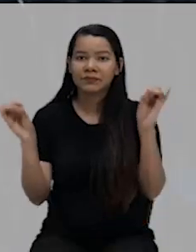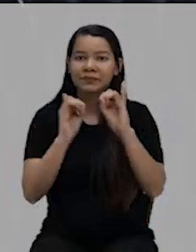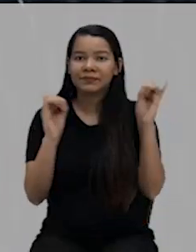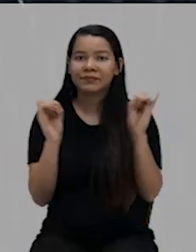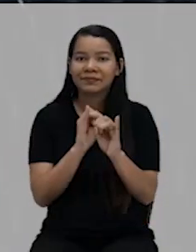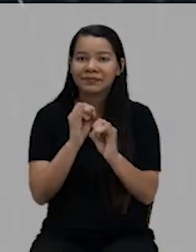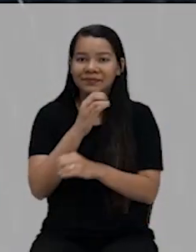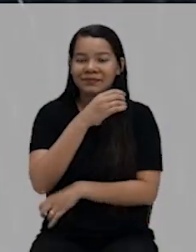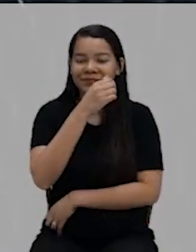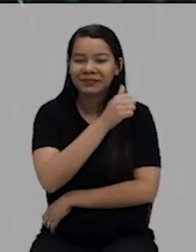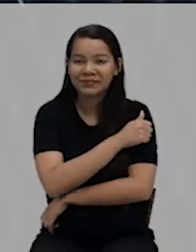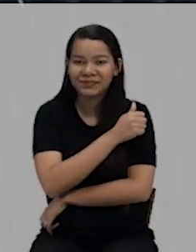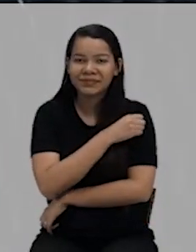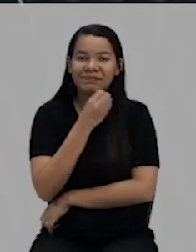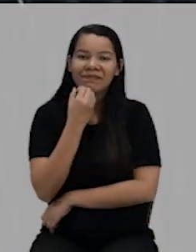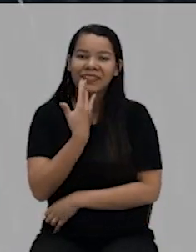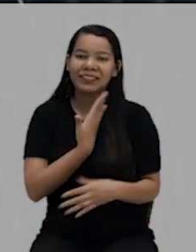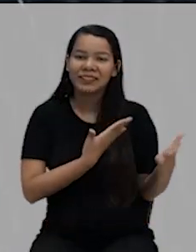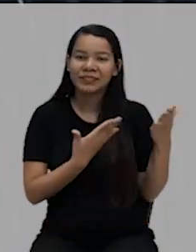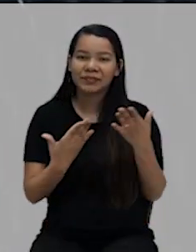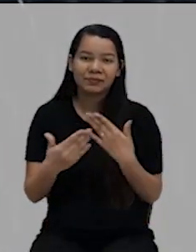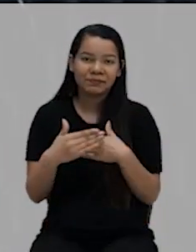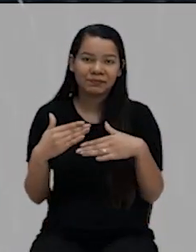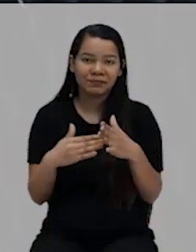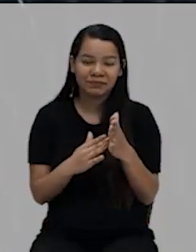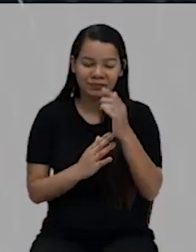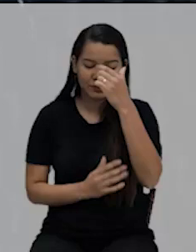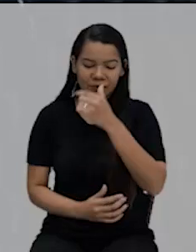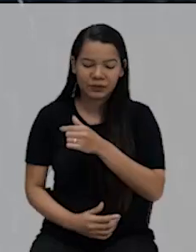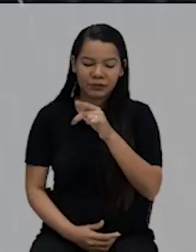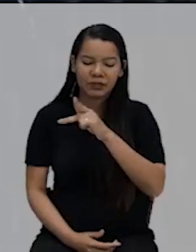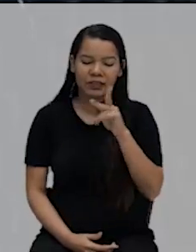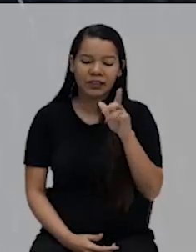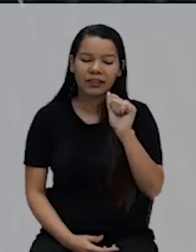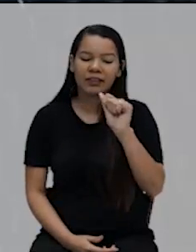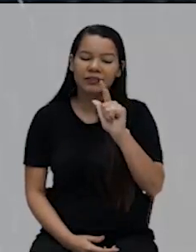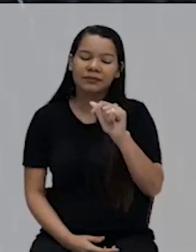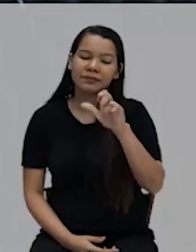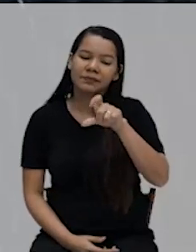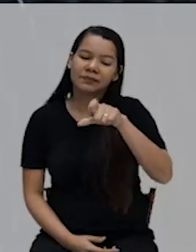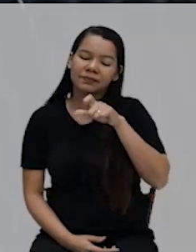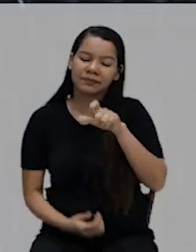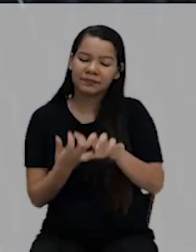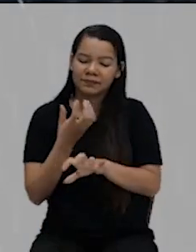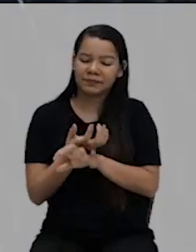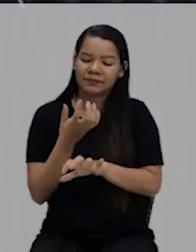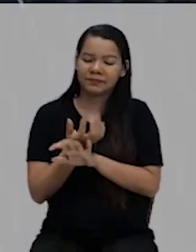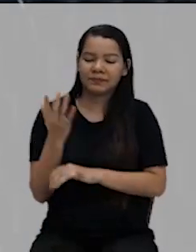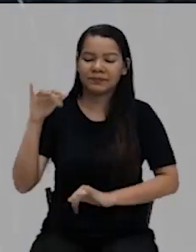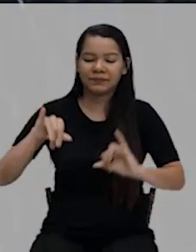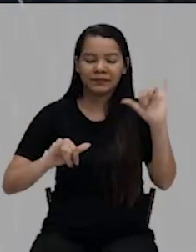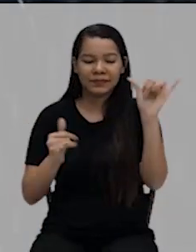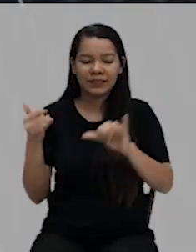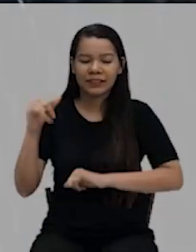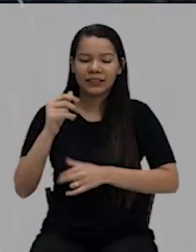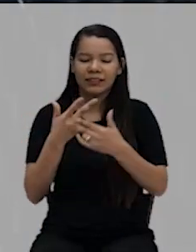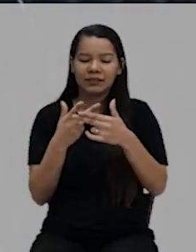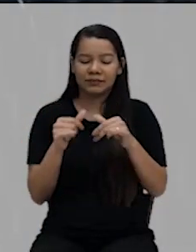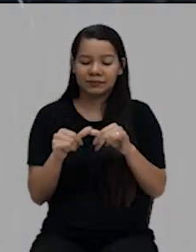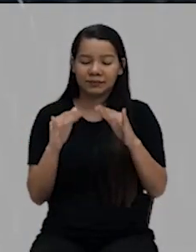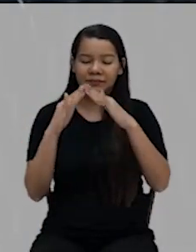Olá, turma. Sejam todos bem-vindos. Professor Alex, disciplina Química. Mais uma aula do nosso projeto Fique em Casa